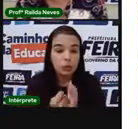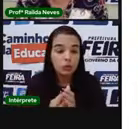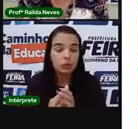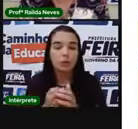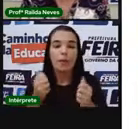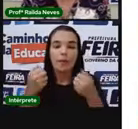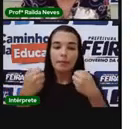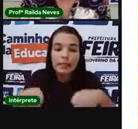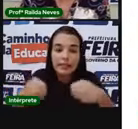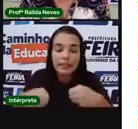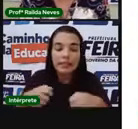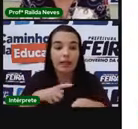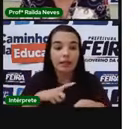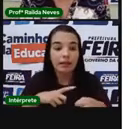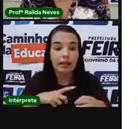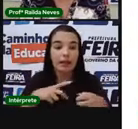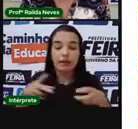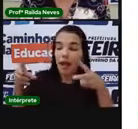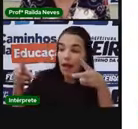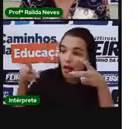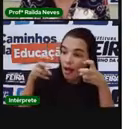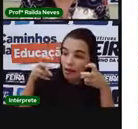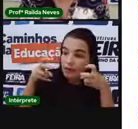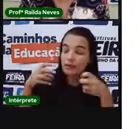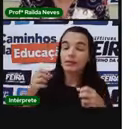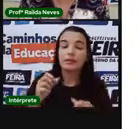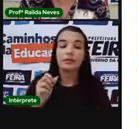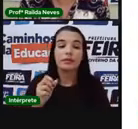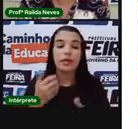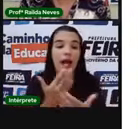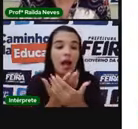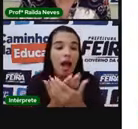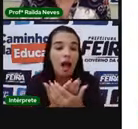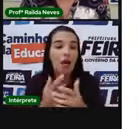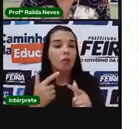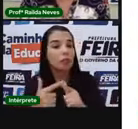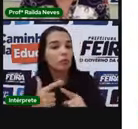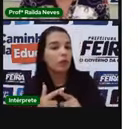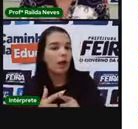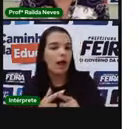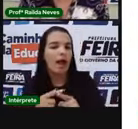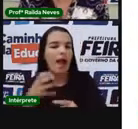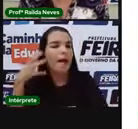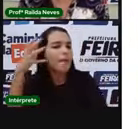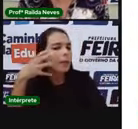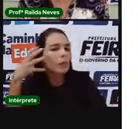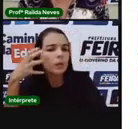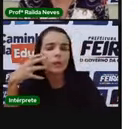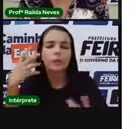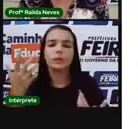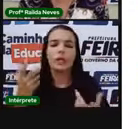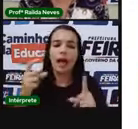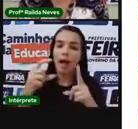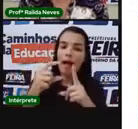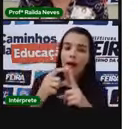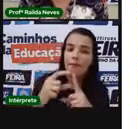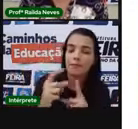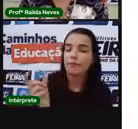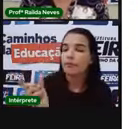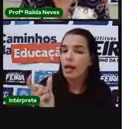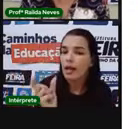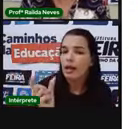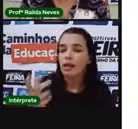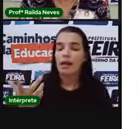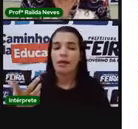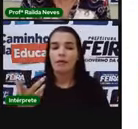é? Assista a aula direitinho, porque a música, porque as palavras da professora